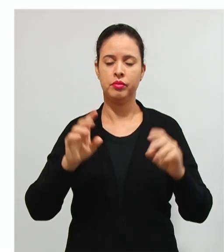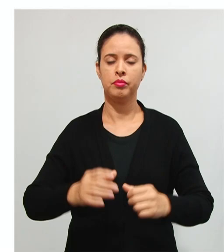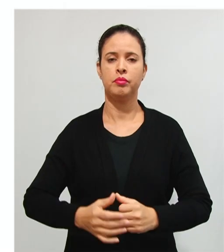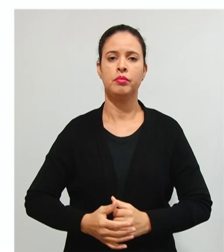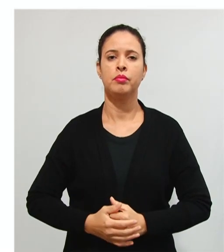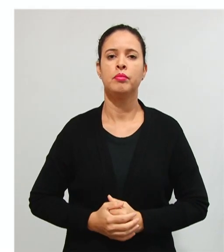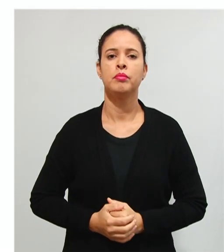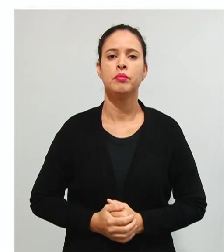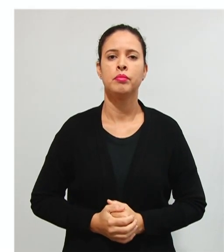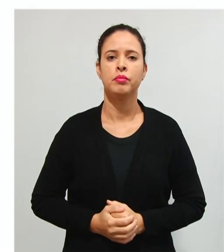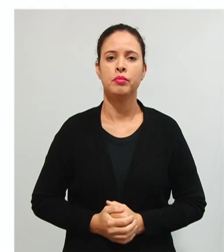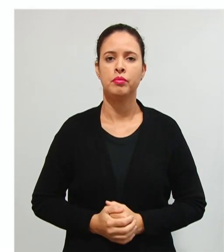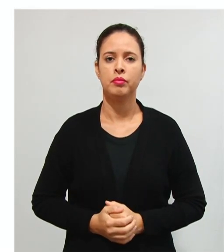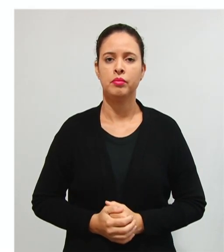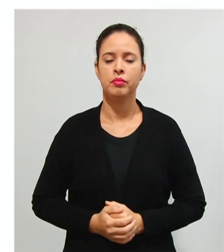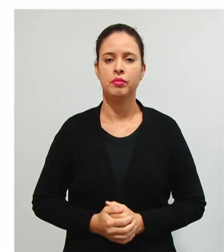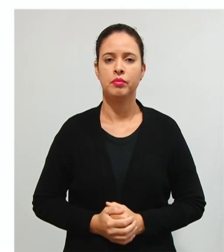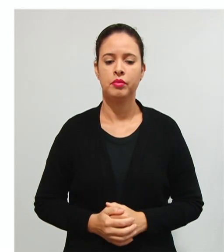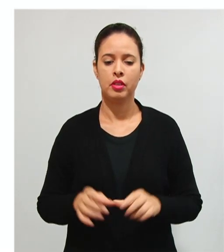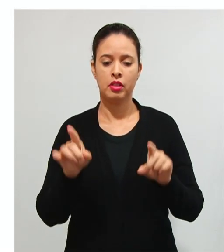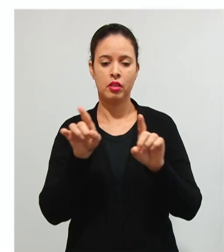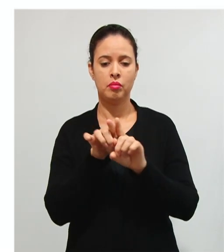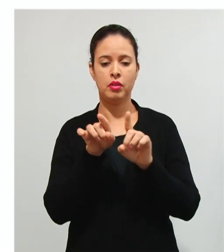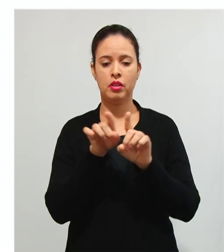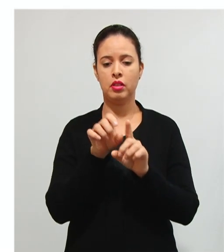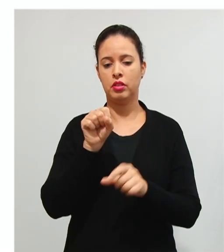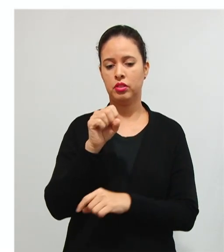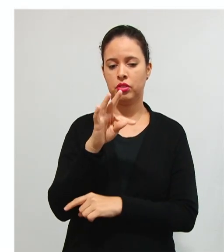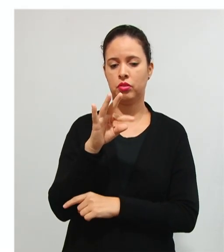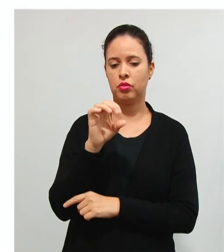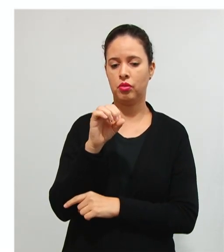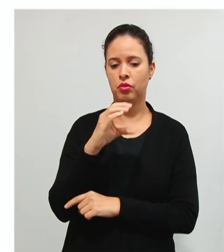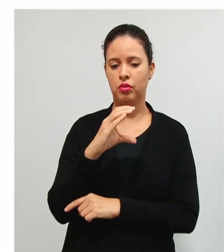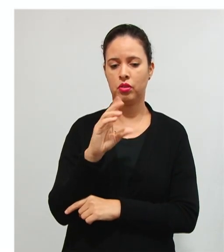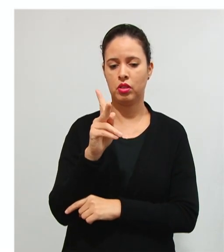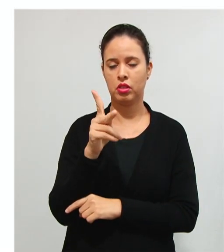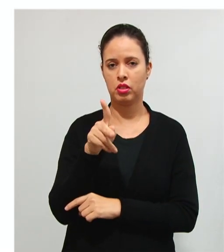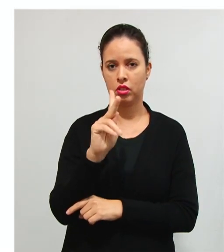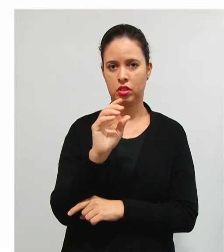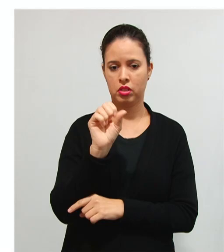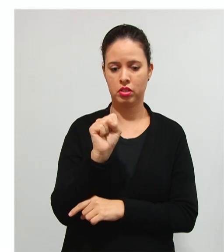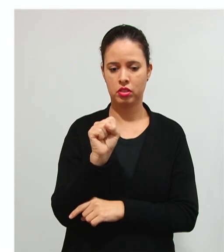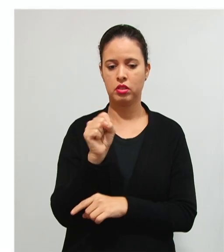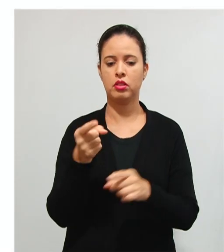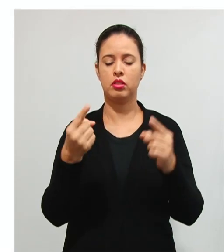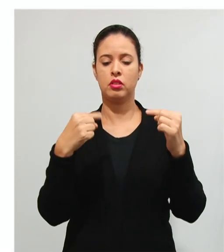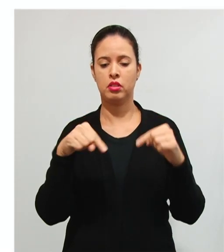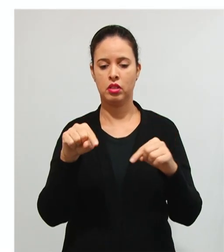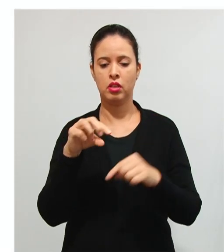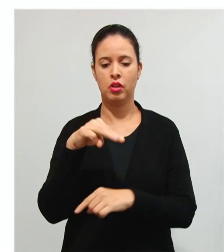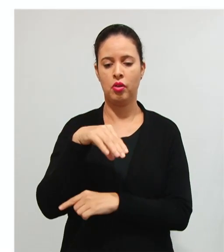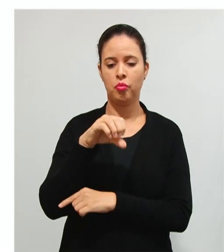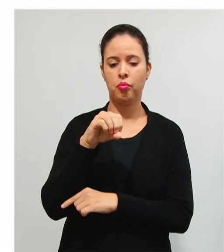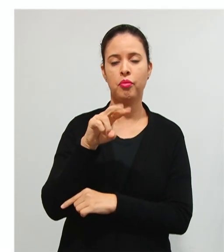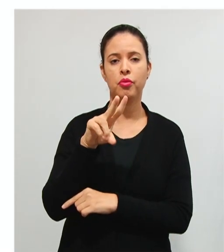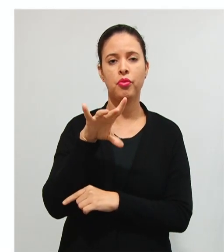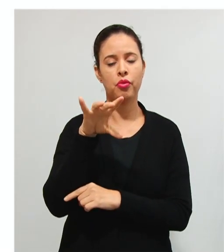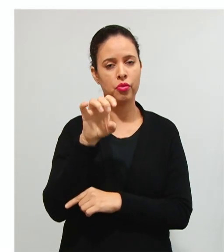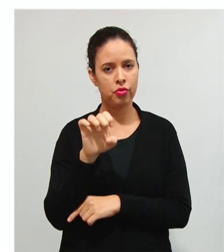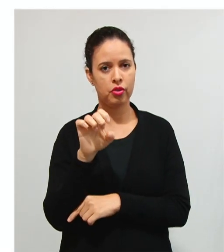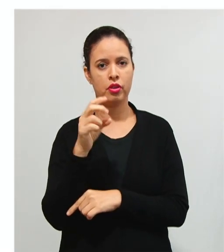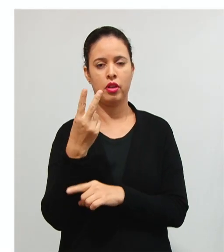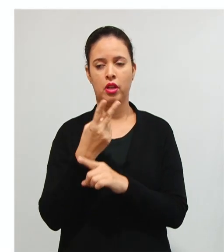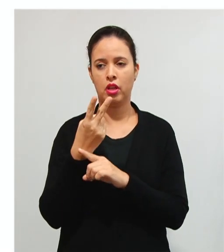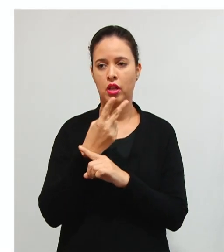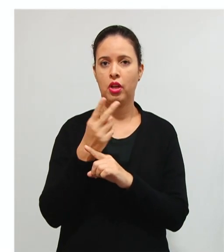site. Stocks, se eu quero buscar sobre determinadas ações. Move, para buscar informações de